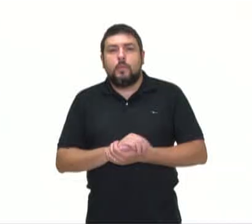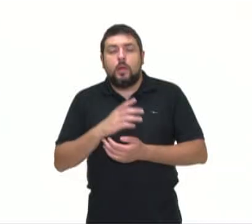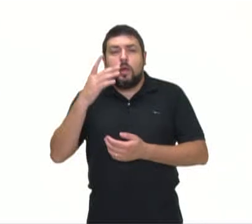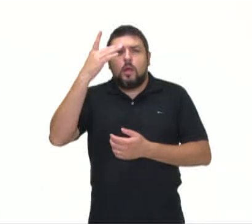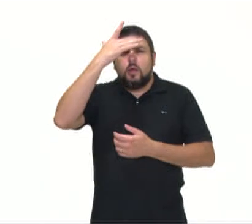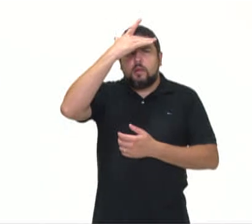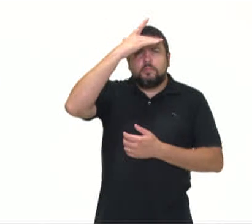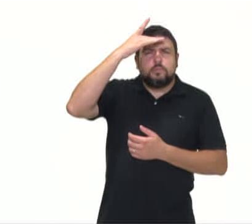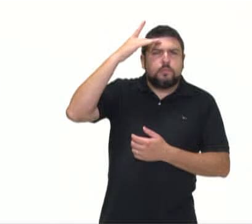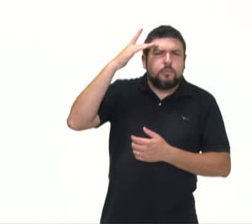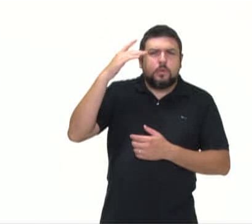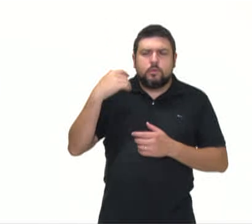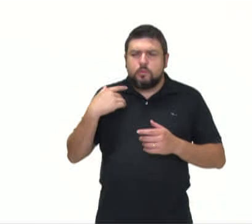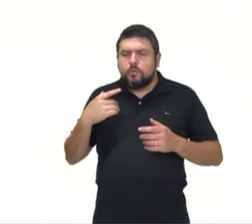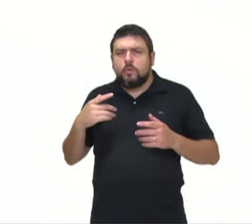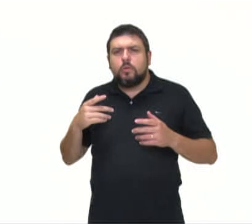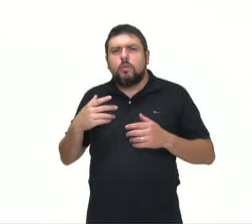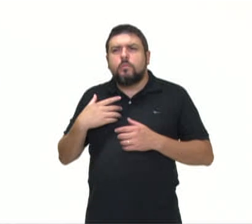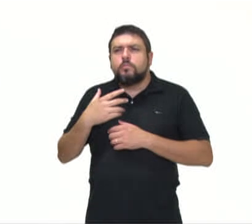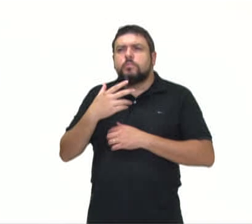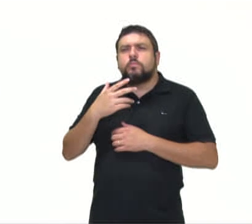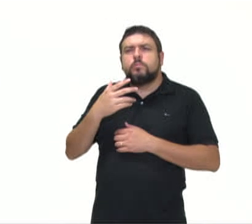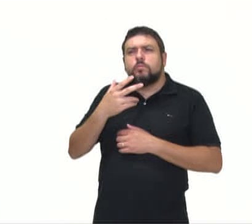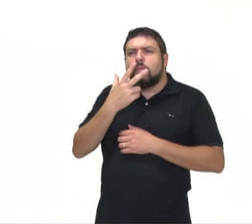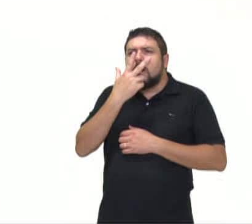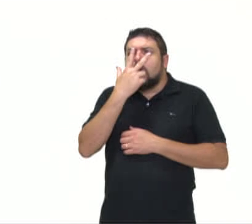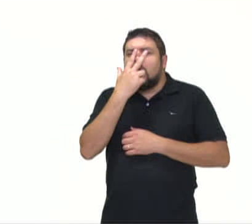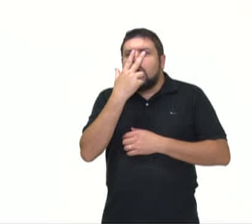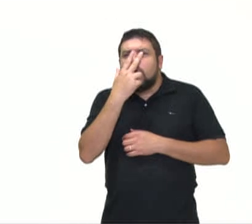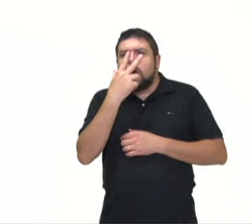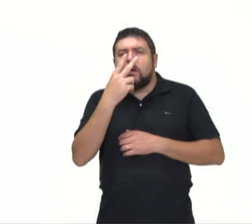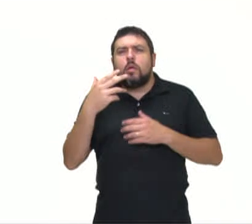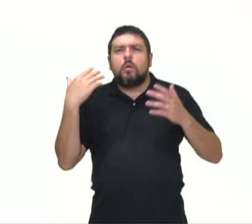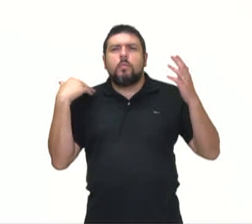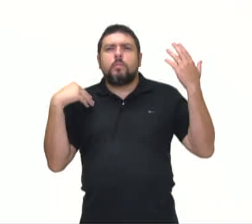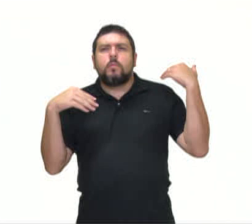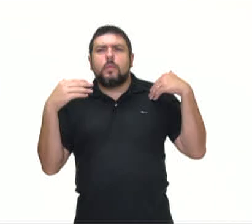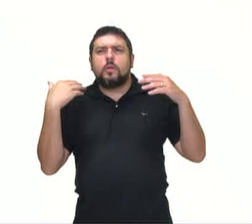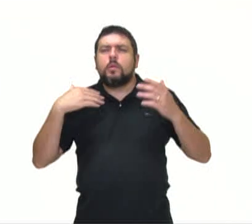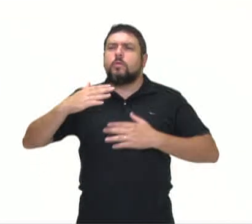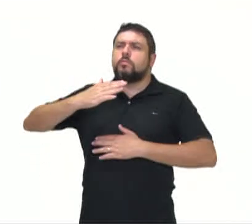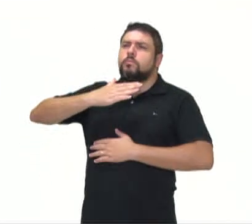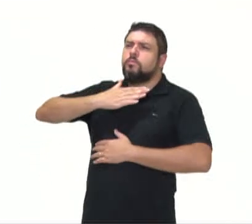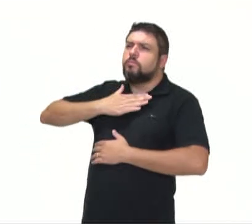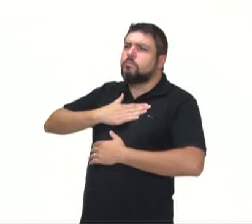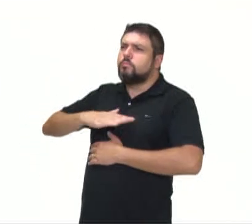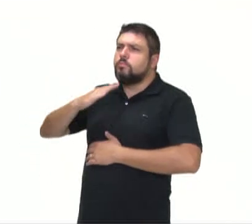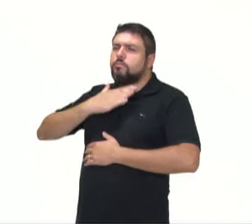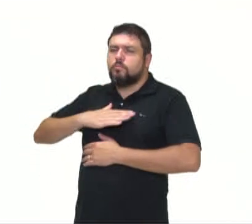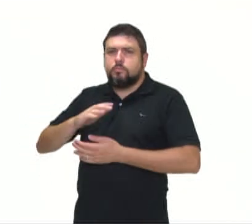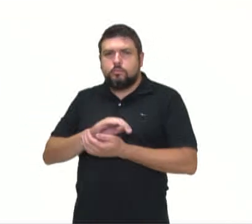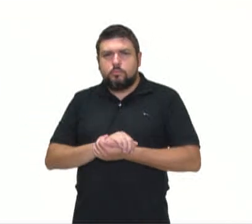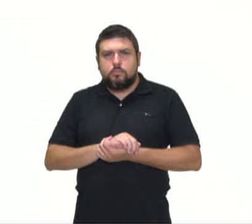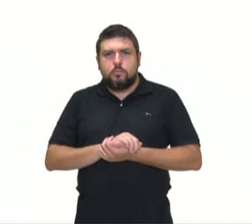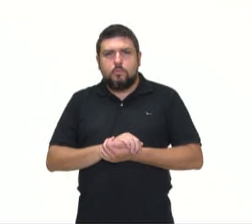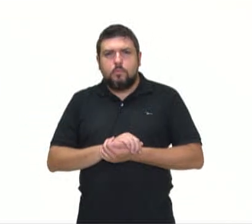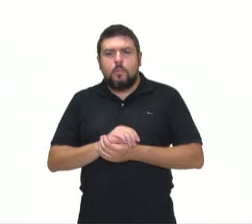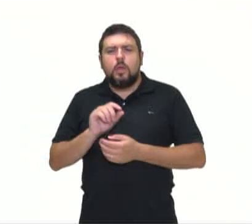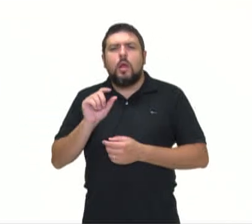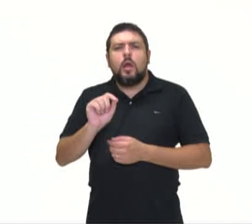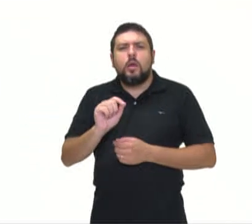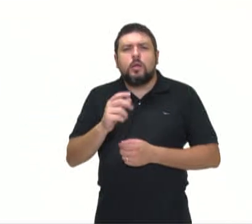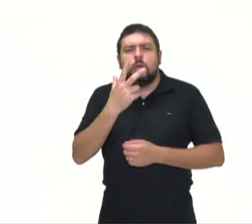pessoas acharam o passeio tranquilo. Qual é o verbo desta oração? Achar, acharam. Quem acharam o